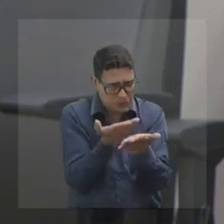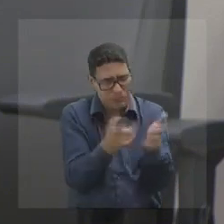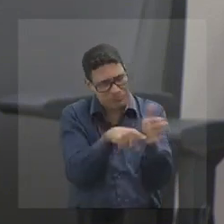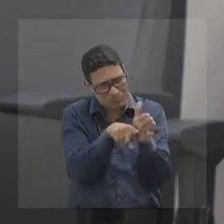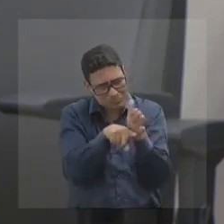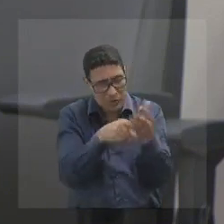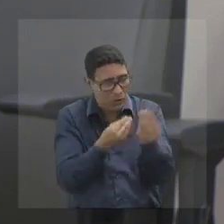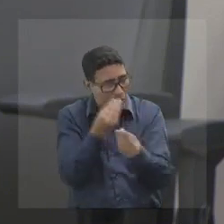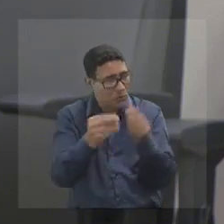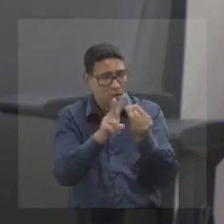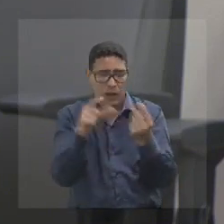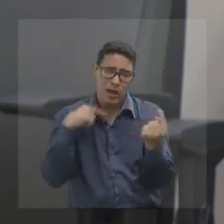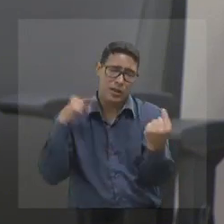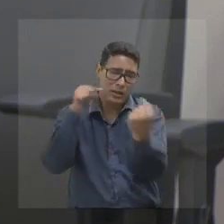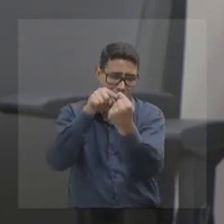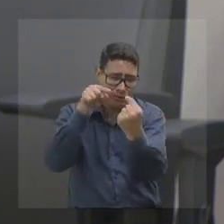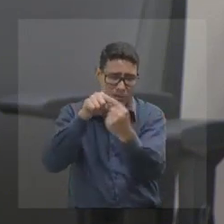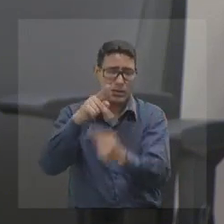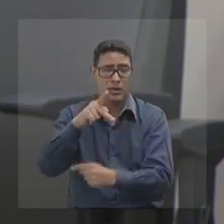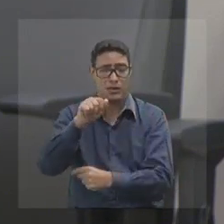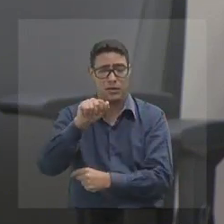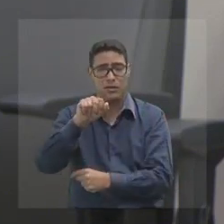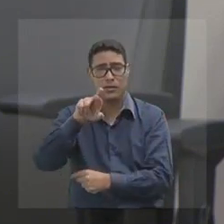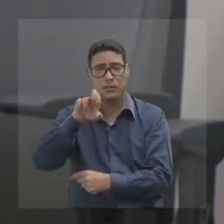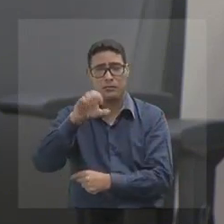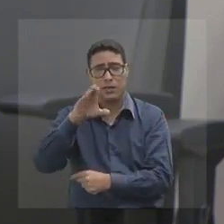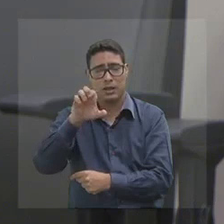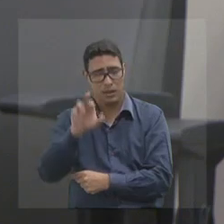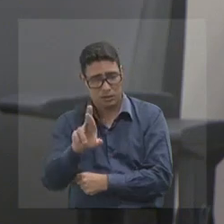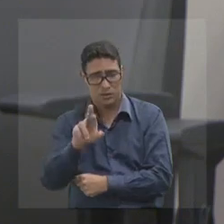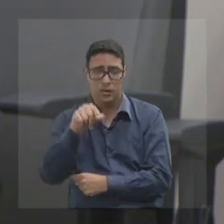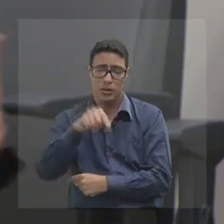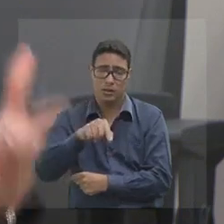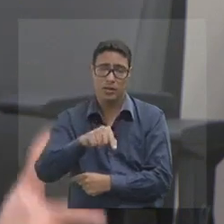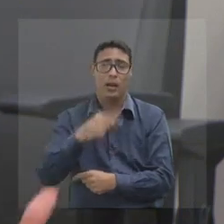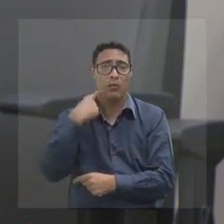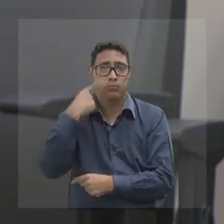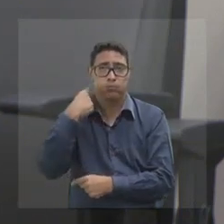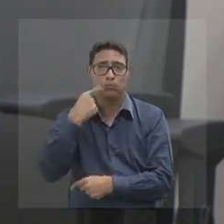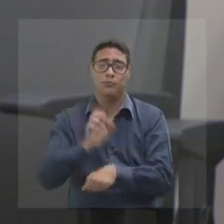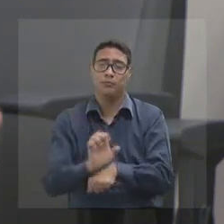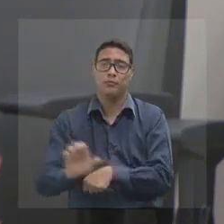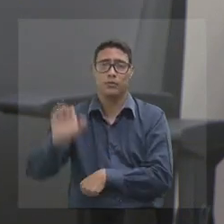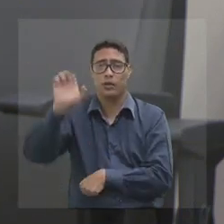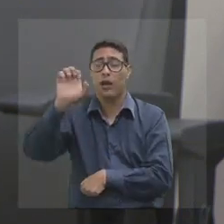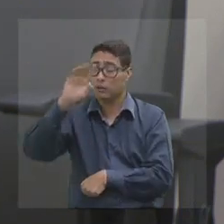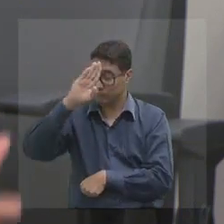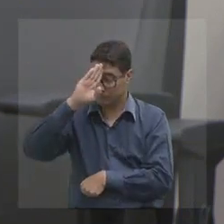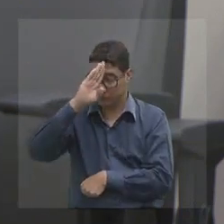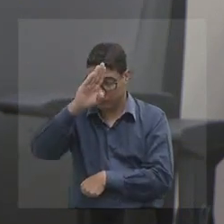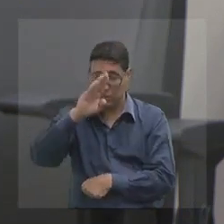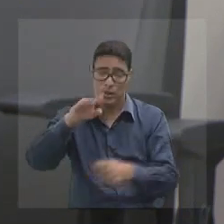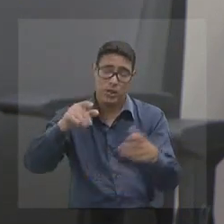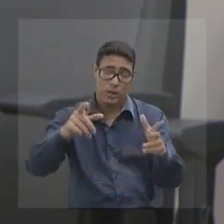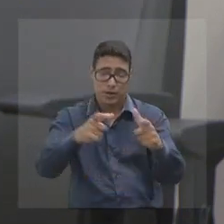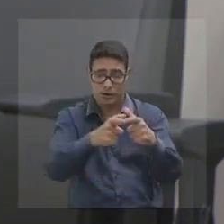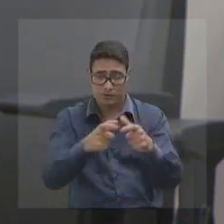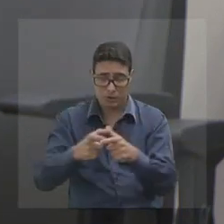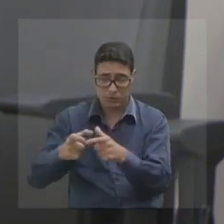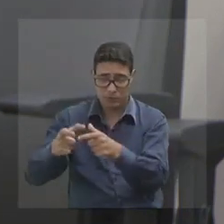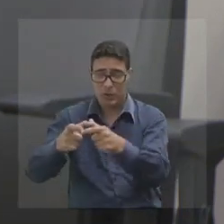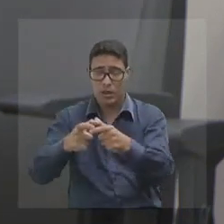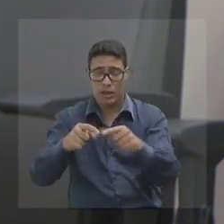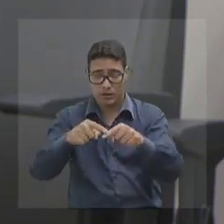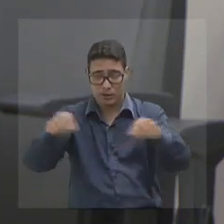que nós vamos aplicar esse parecer da Advocacia Geral do Estado e considerando especialmente essas questões dos fragmentos e disjunções